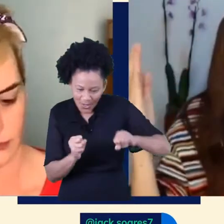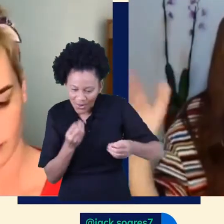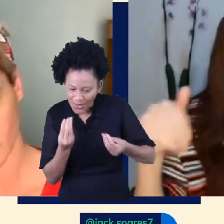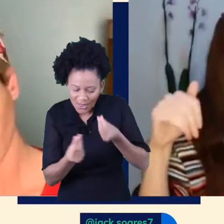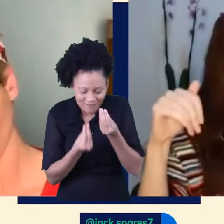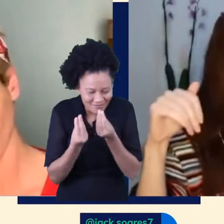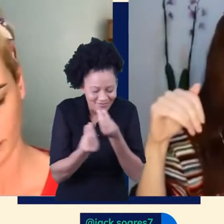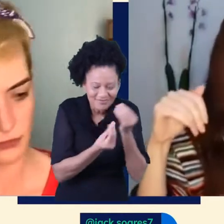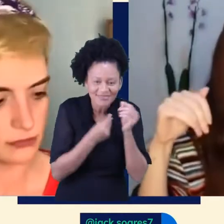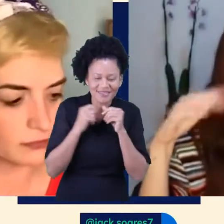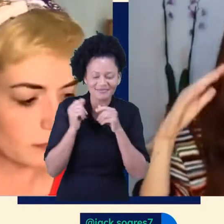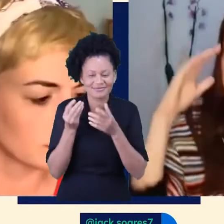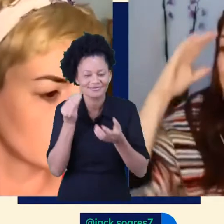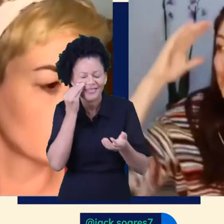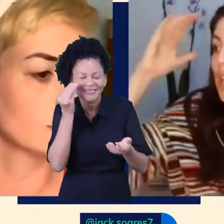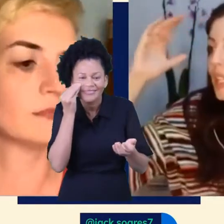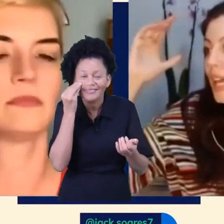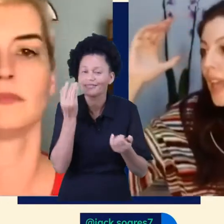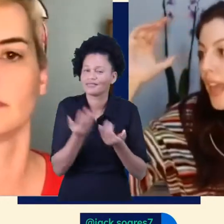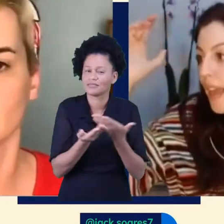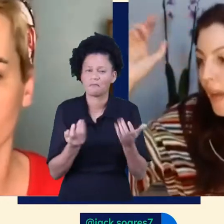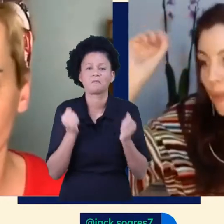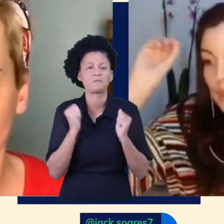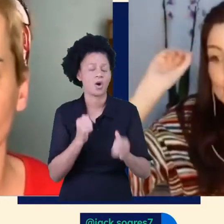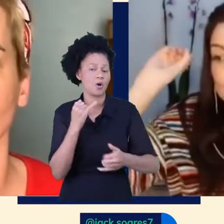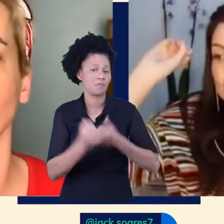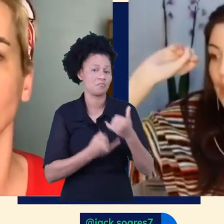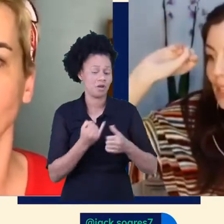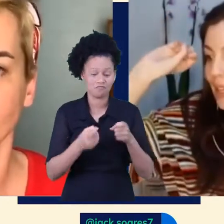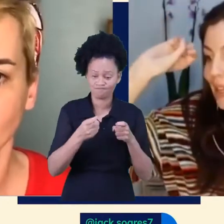pode brincar que ela é médica, que ela